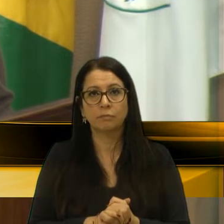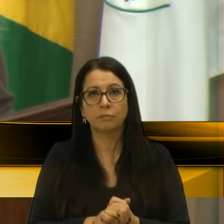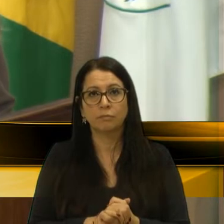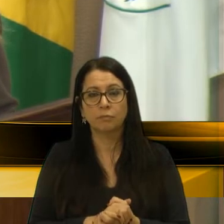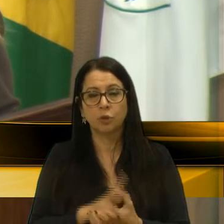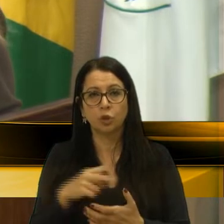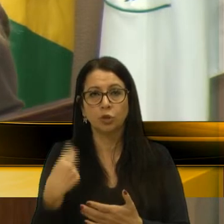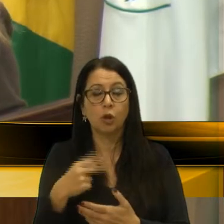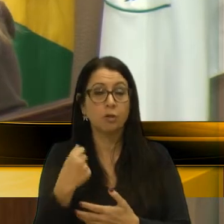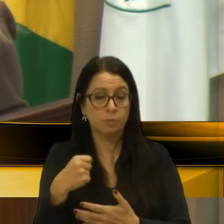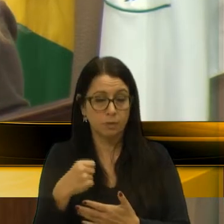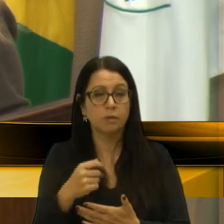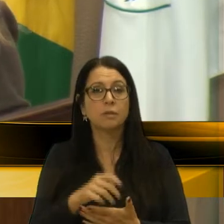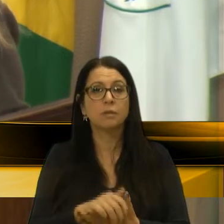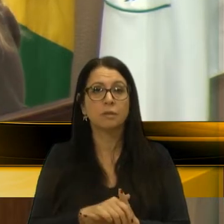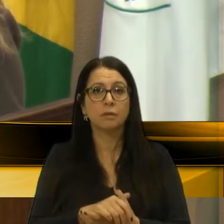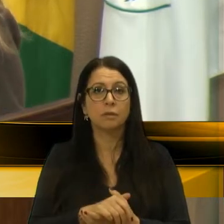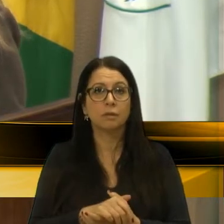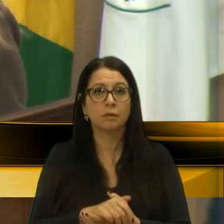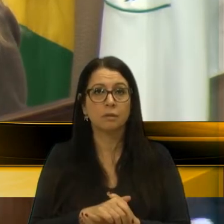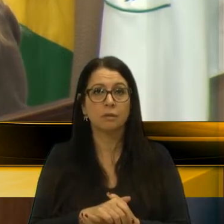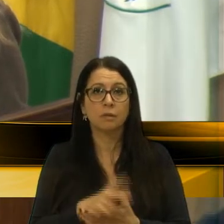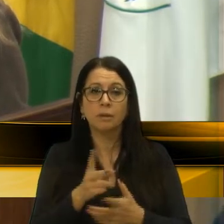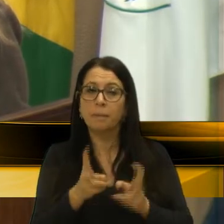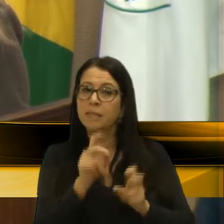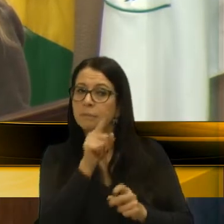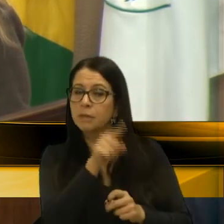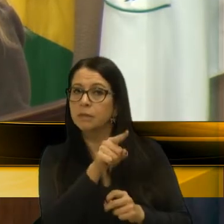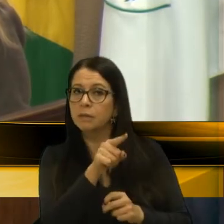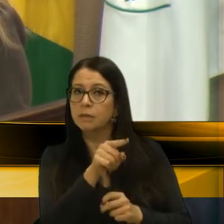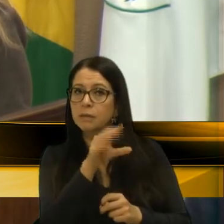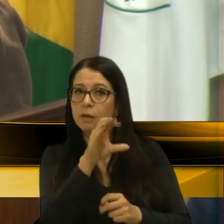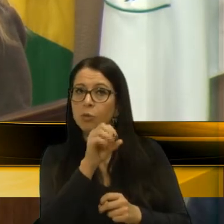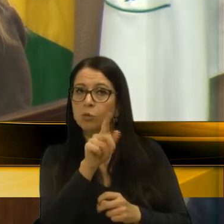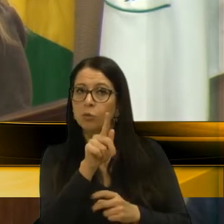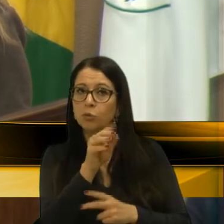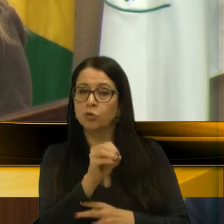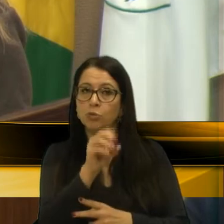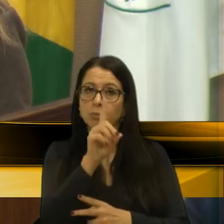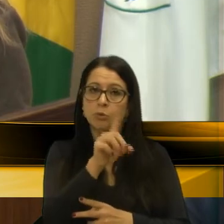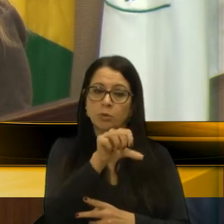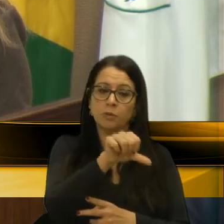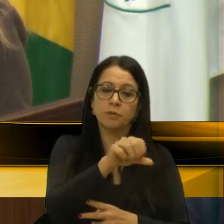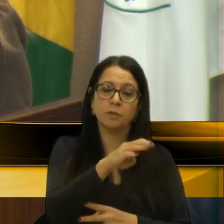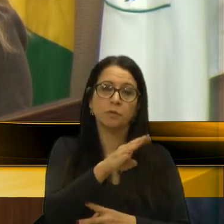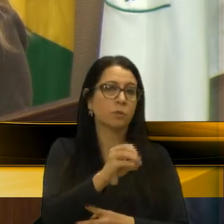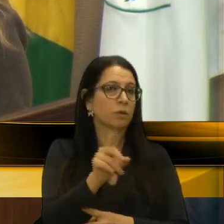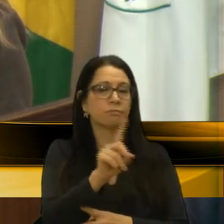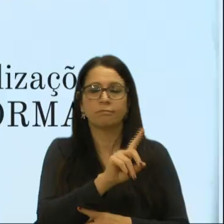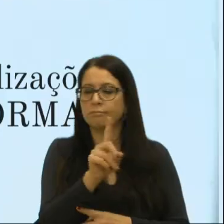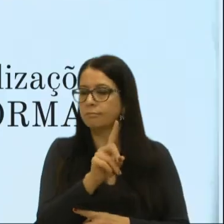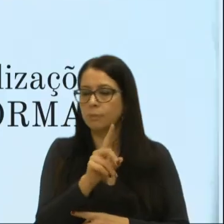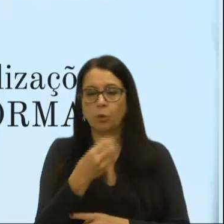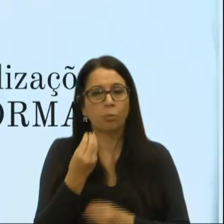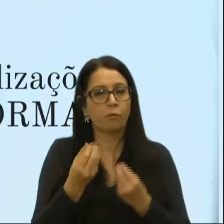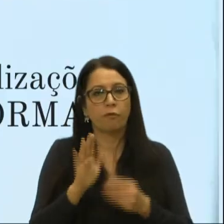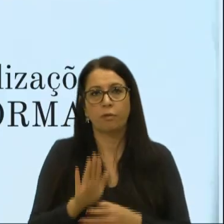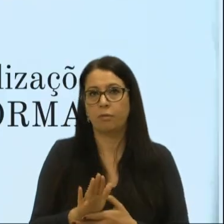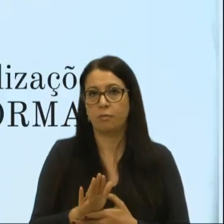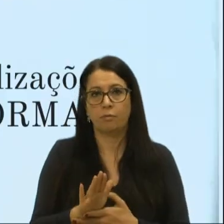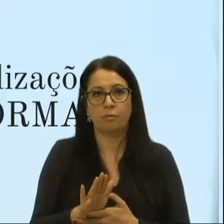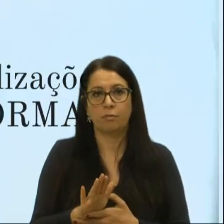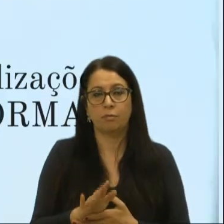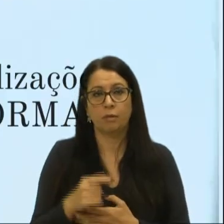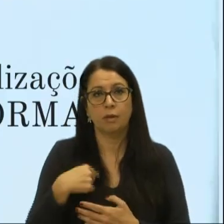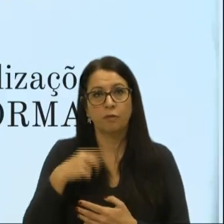nós precisamos se dar conta que um código de 1940 não dá mais. Eu